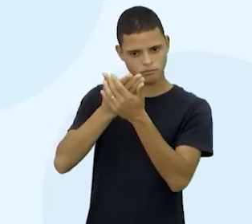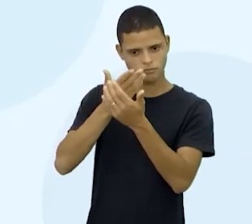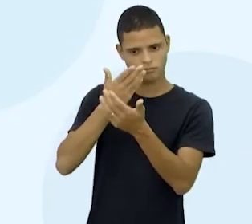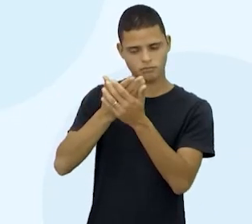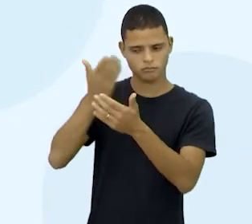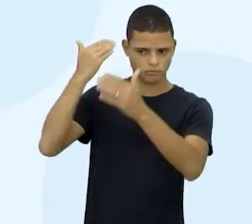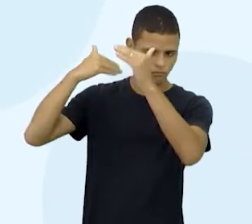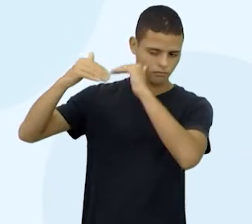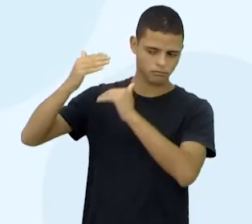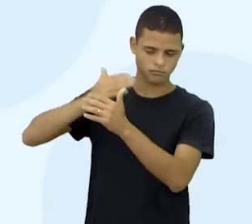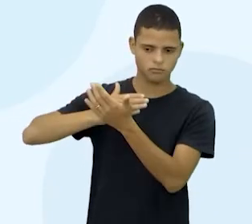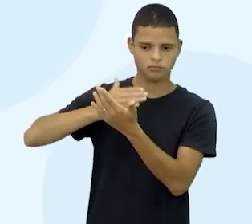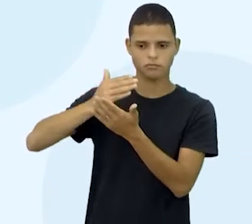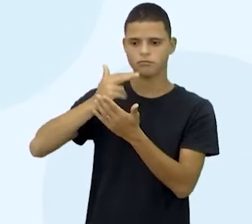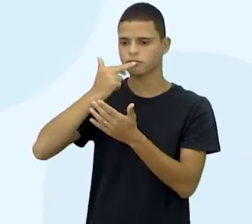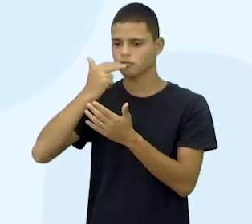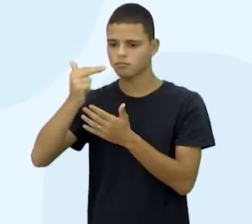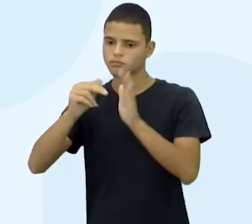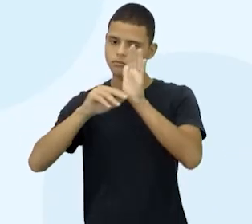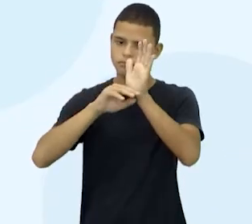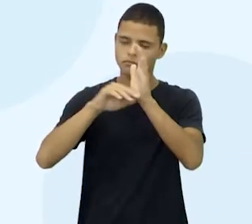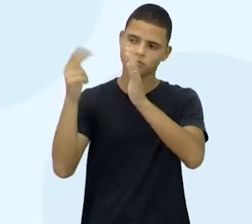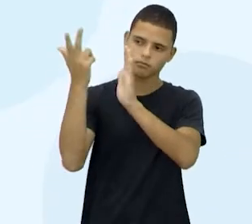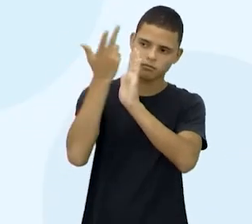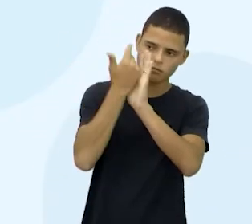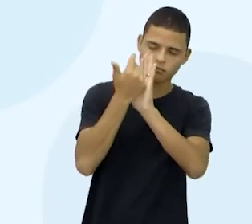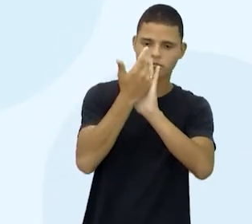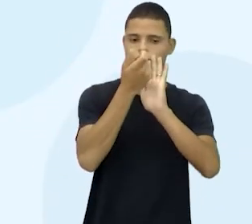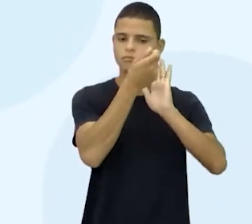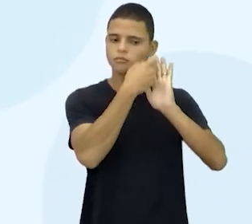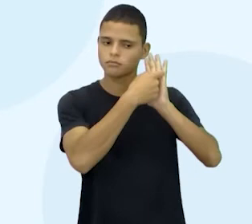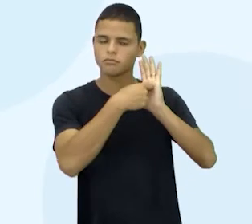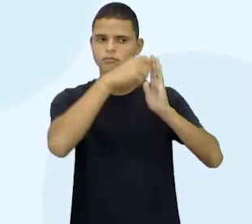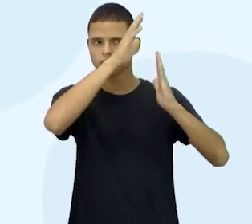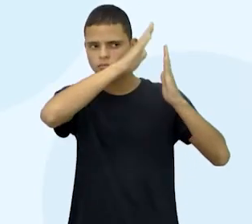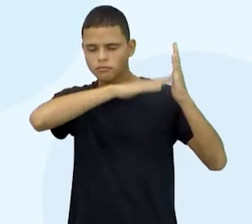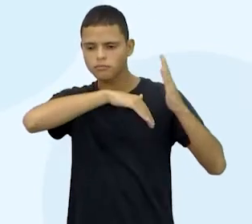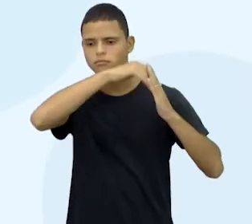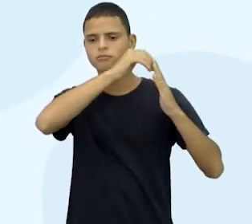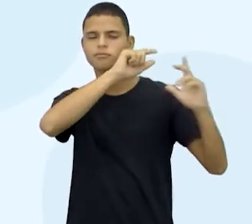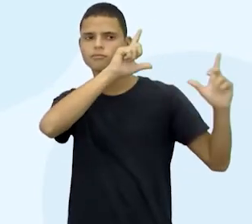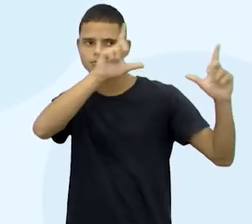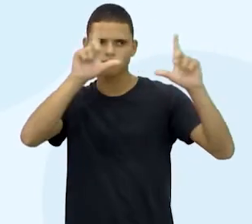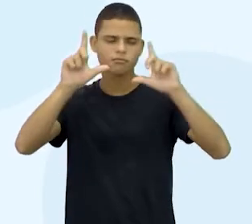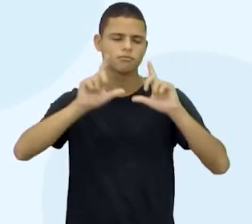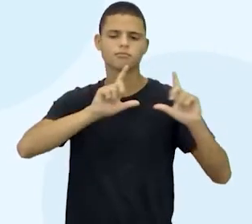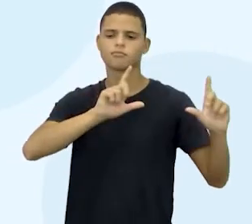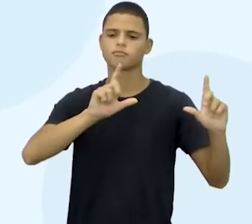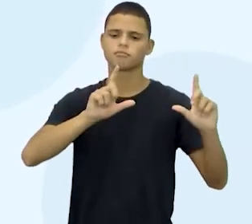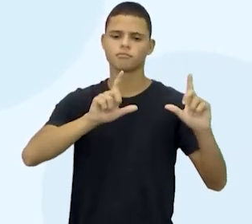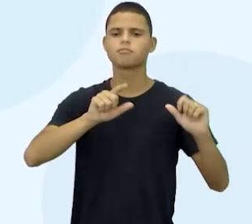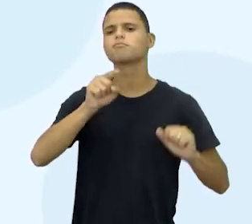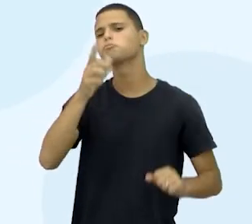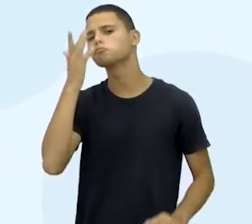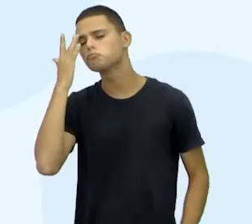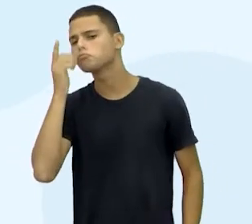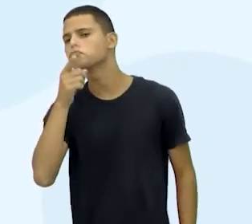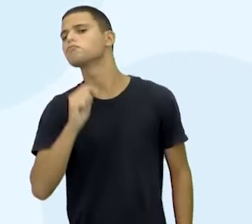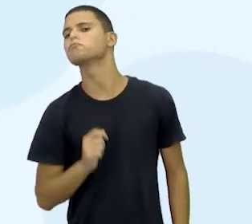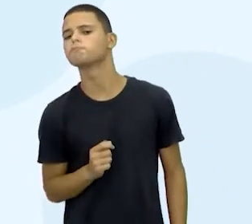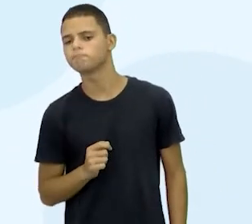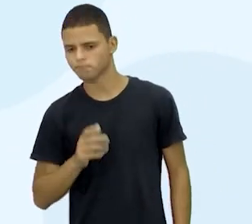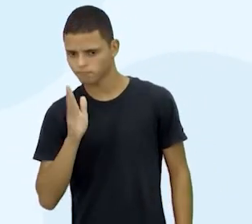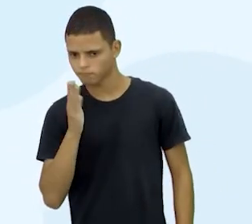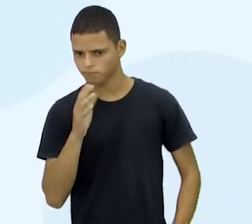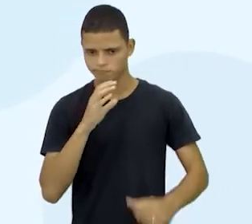da nossa aula? Né? Vídeo, imagem, desenho, pintura, escultura, performance. E aí? Qual? Você